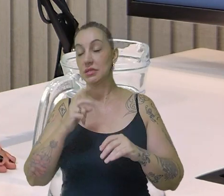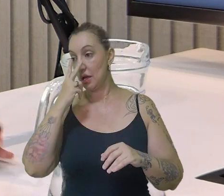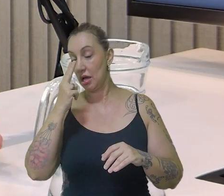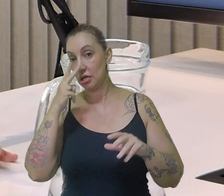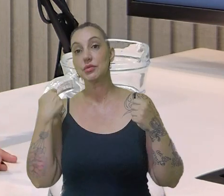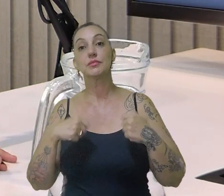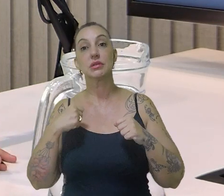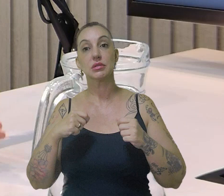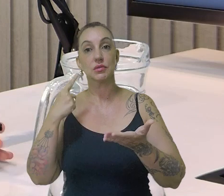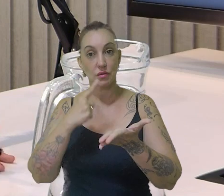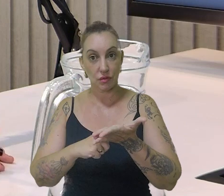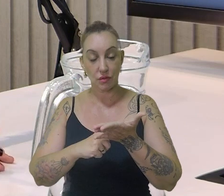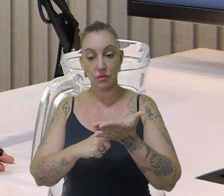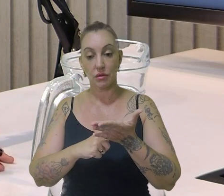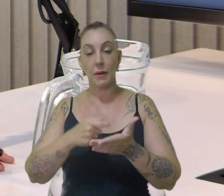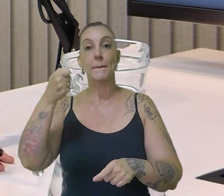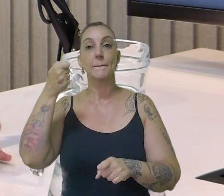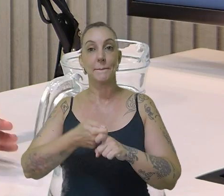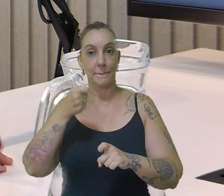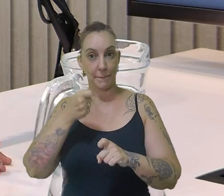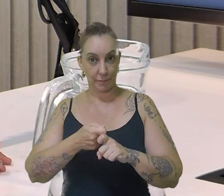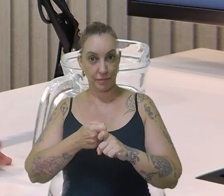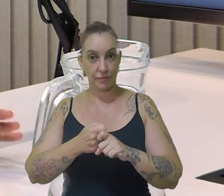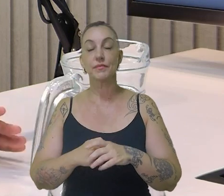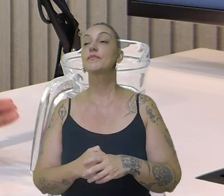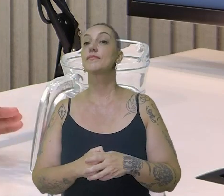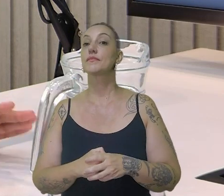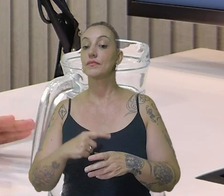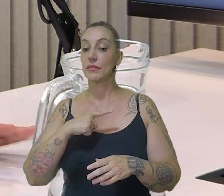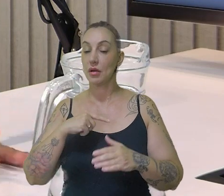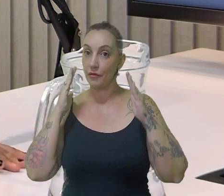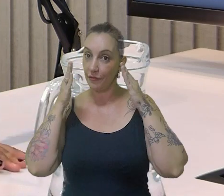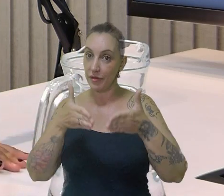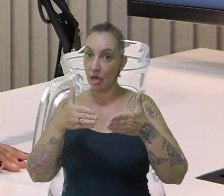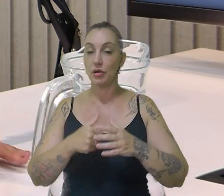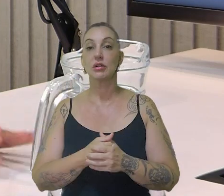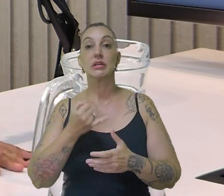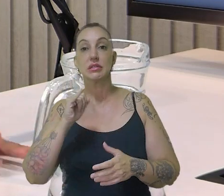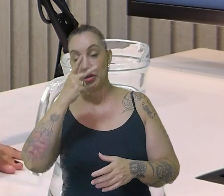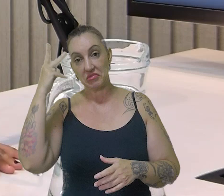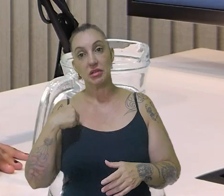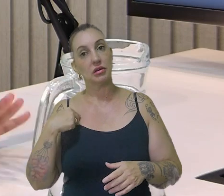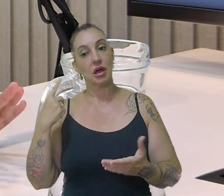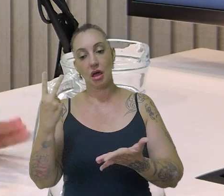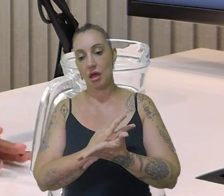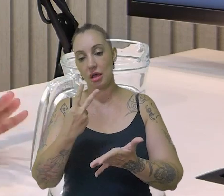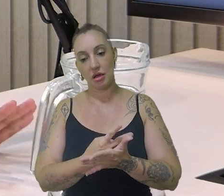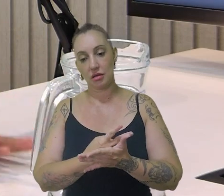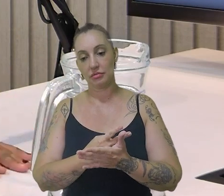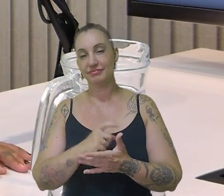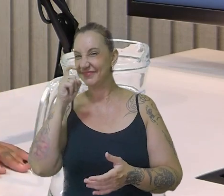eu acho que precisa desse compromisso desse Rigor e eu tenho sido fiel a isso se alguém falar que eu vacilei aí